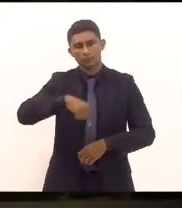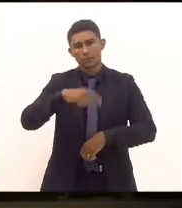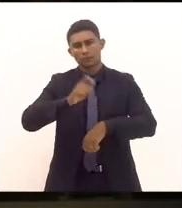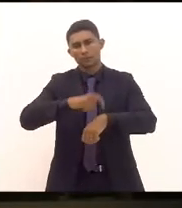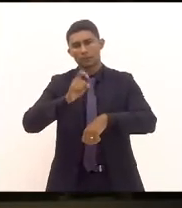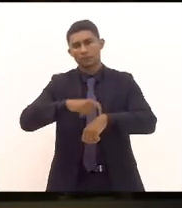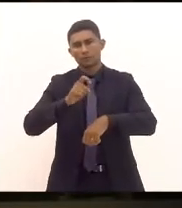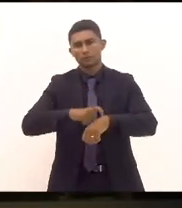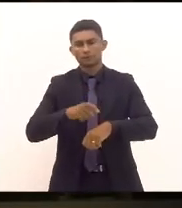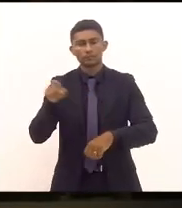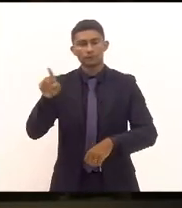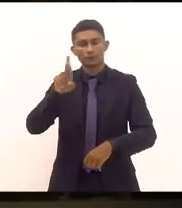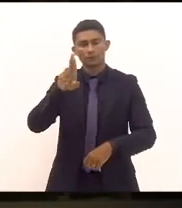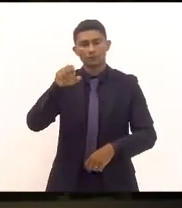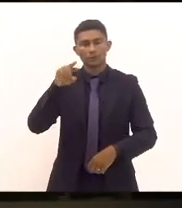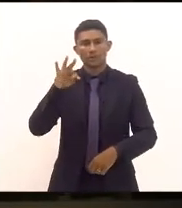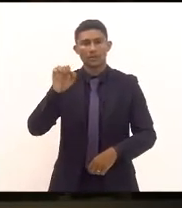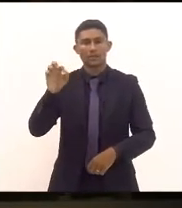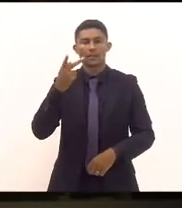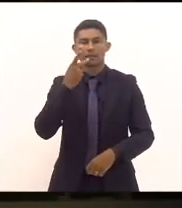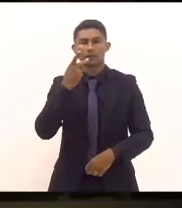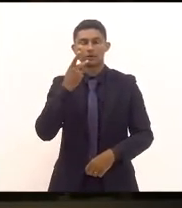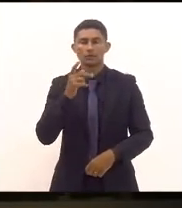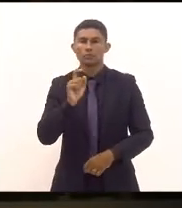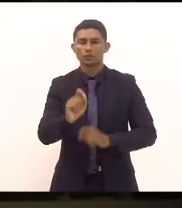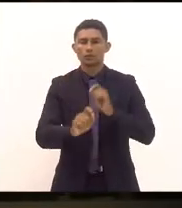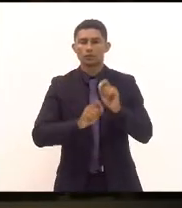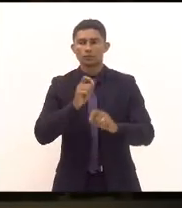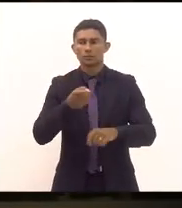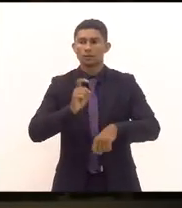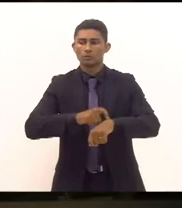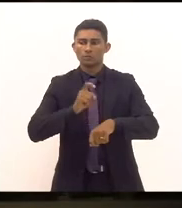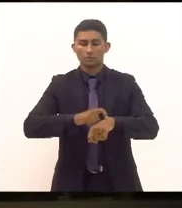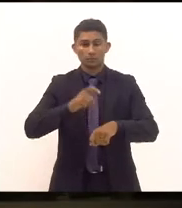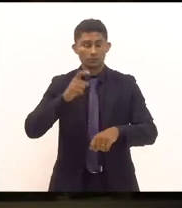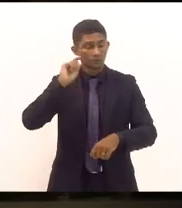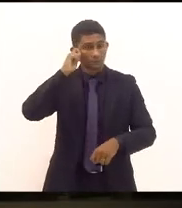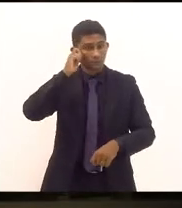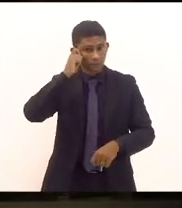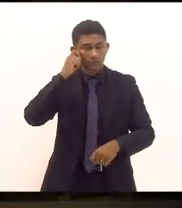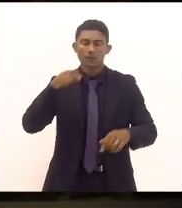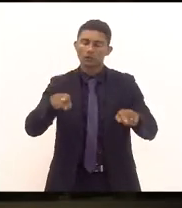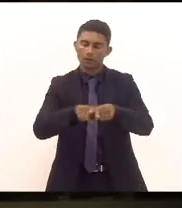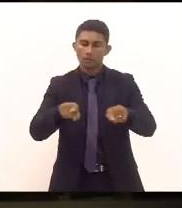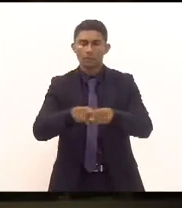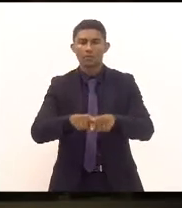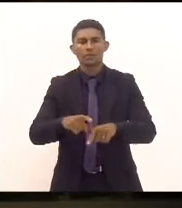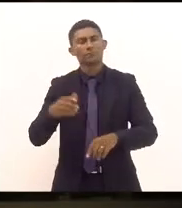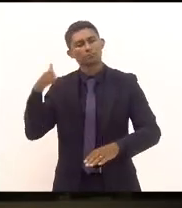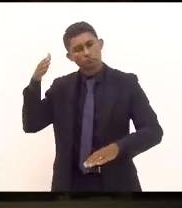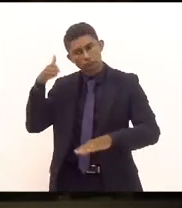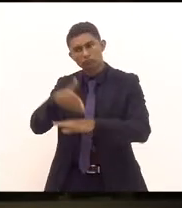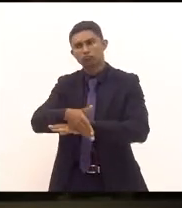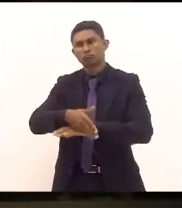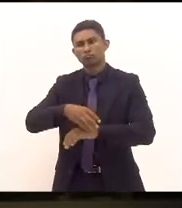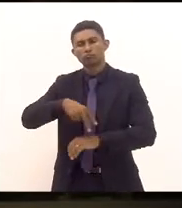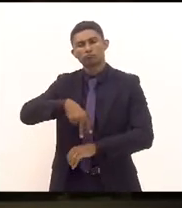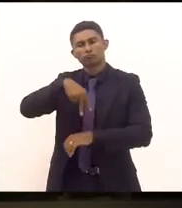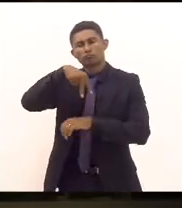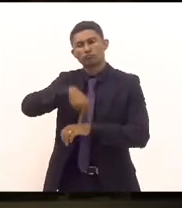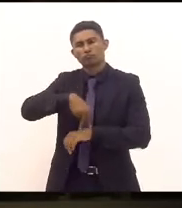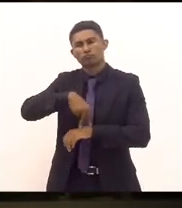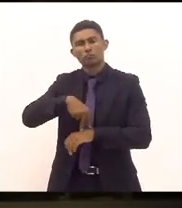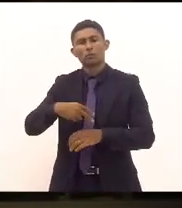desse que como a Renata falou é é o momento aqui preto também ocupo esses lugares é de